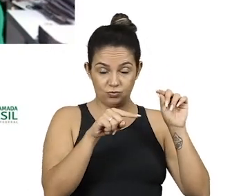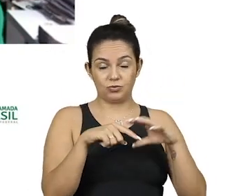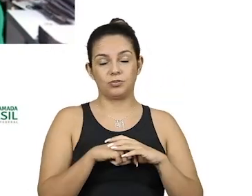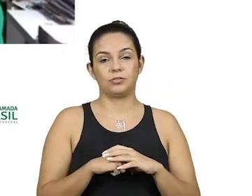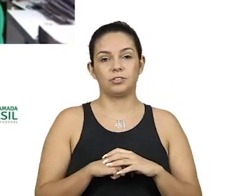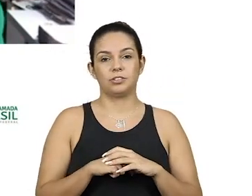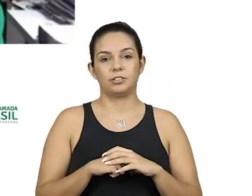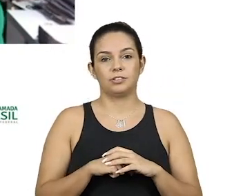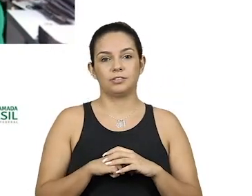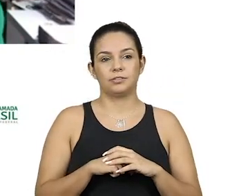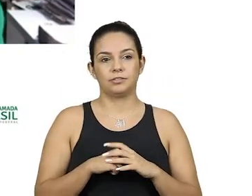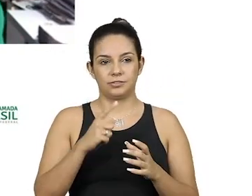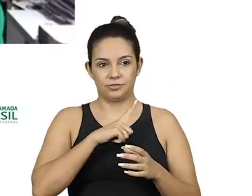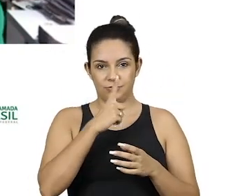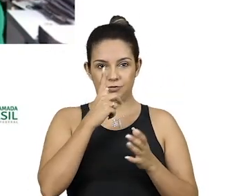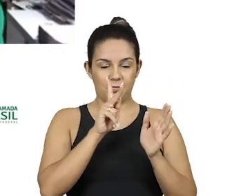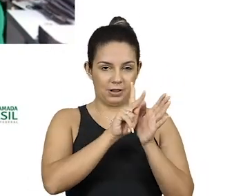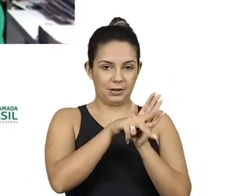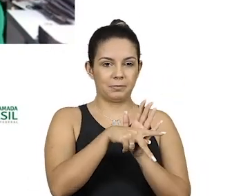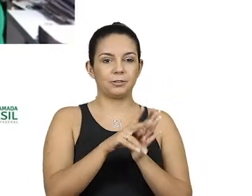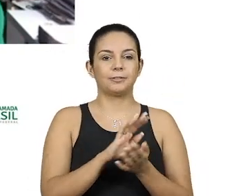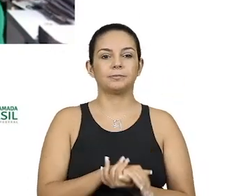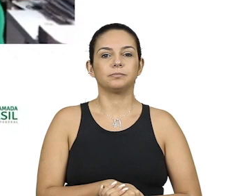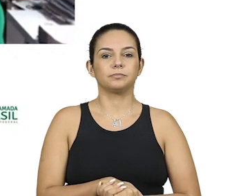então, ele já tinha um parâmetro.